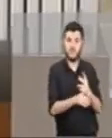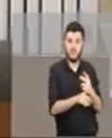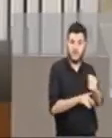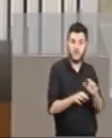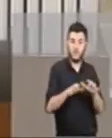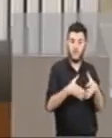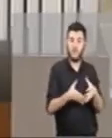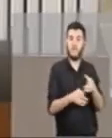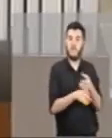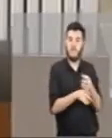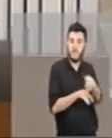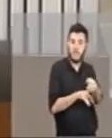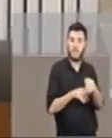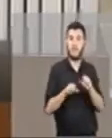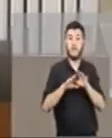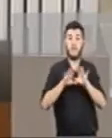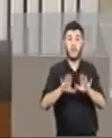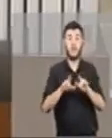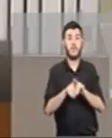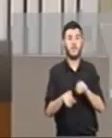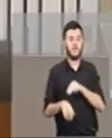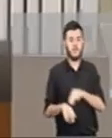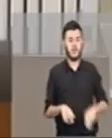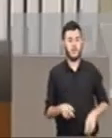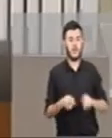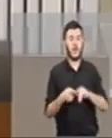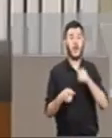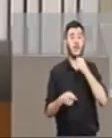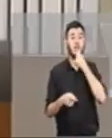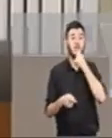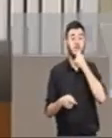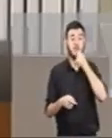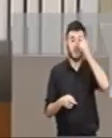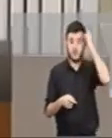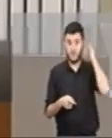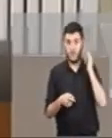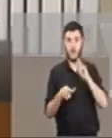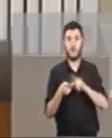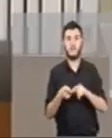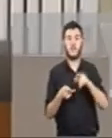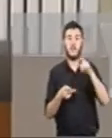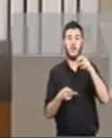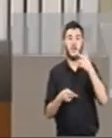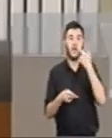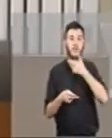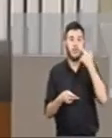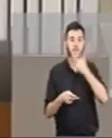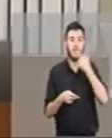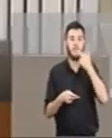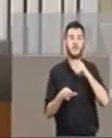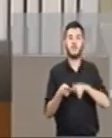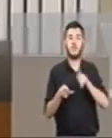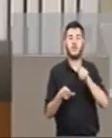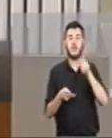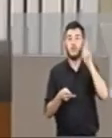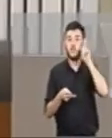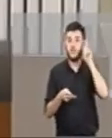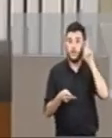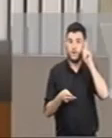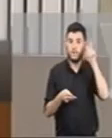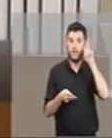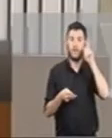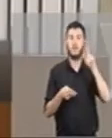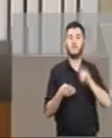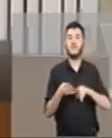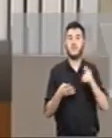Vencidos em parte, os ministros Alexandre de Moraes, Ricardo Lewandowski, Gilmar Mendes e Dias Toffoli. E vencidos... Em maior extensão,